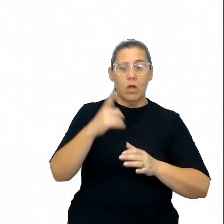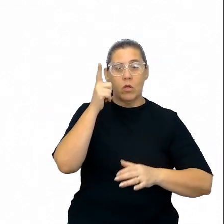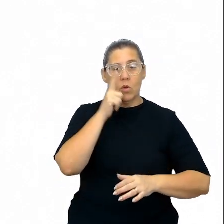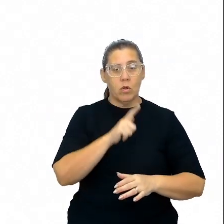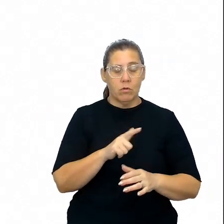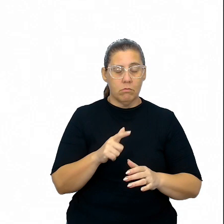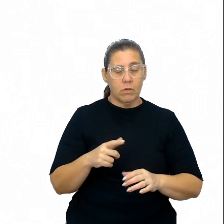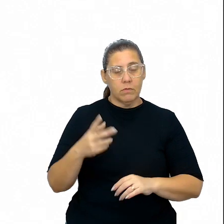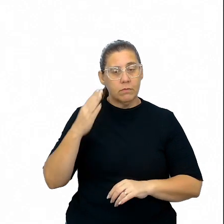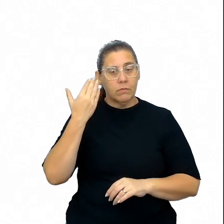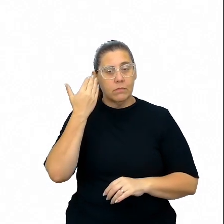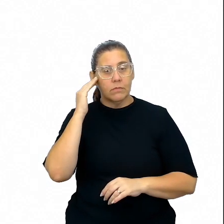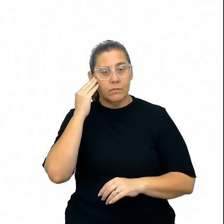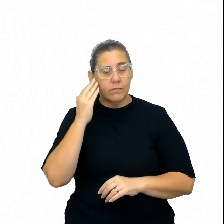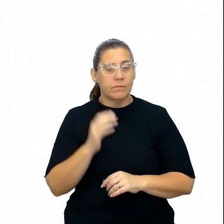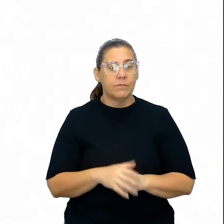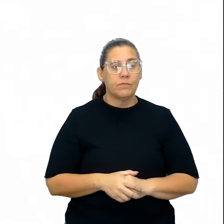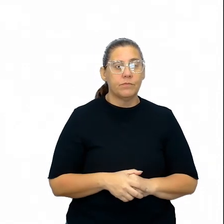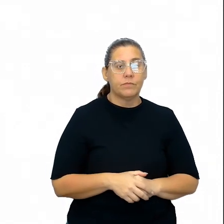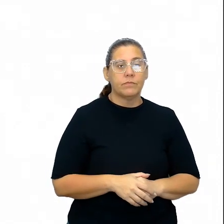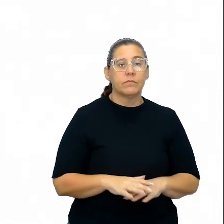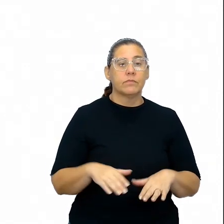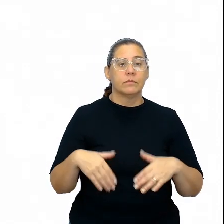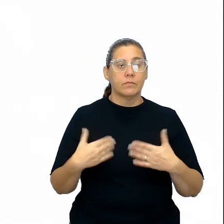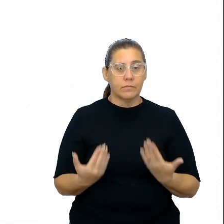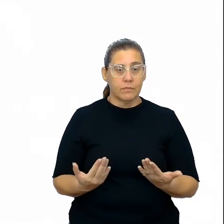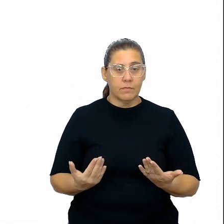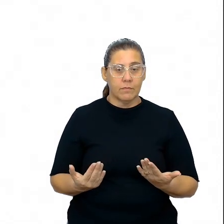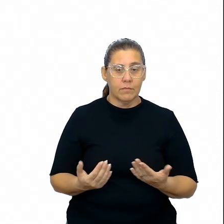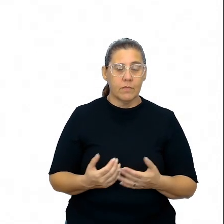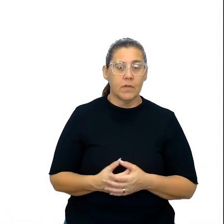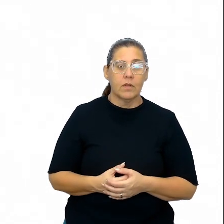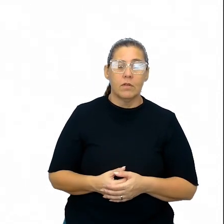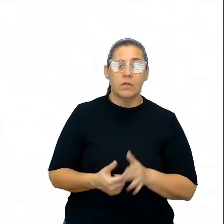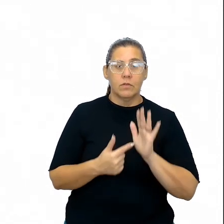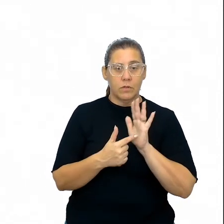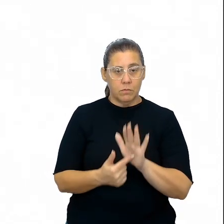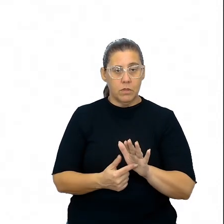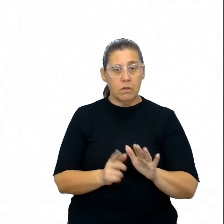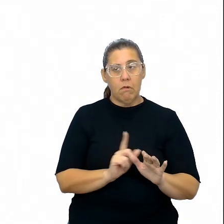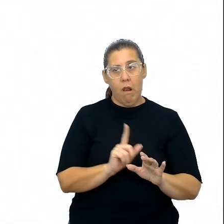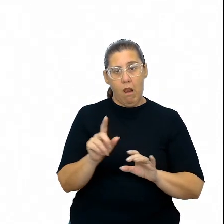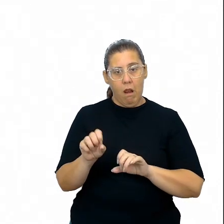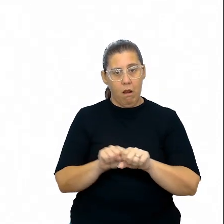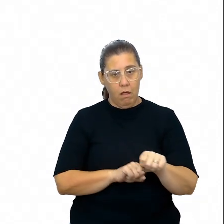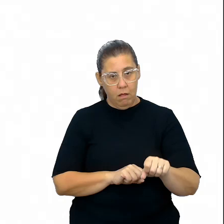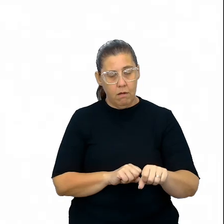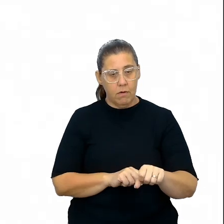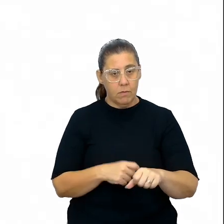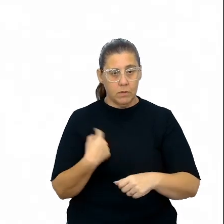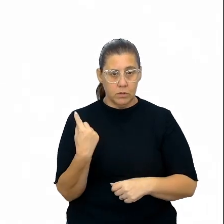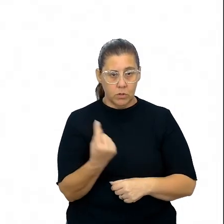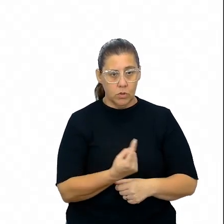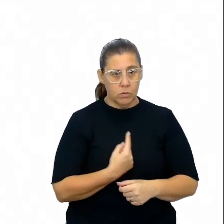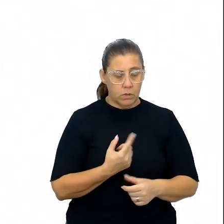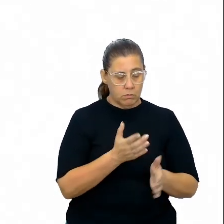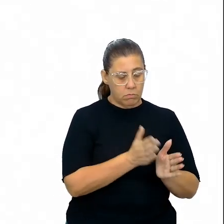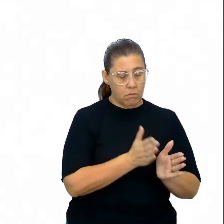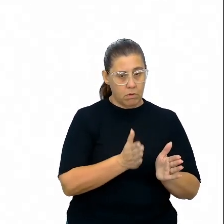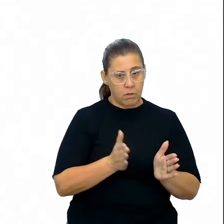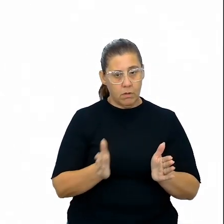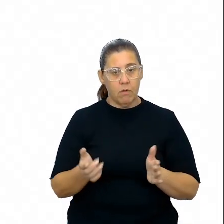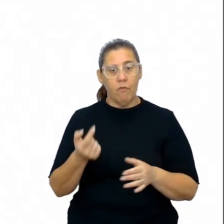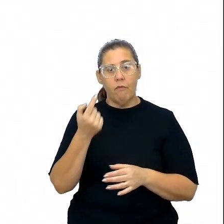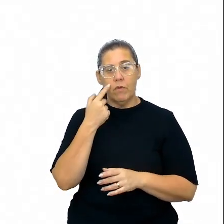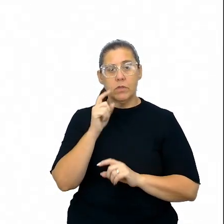nossos desdobramentos na nossa pauta. Então, a partir daquilo que foi exposto lá na formação nossa, de etapa, a gente vai